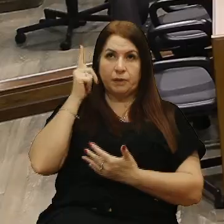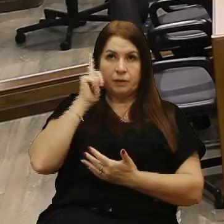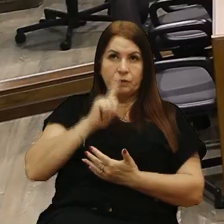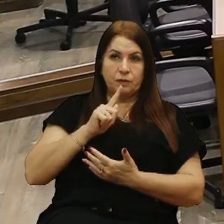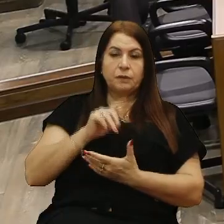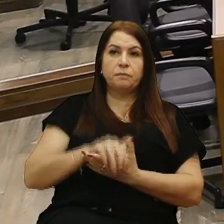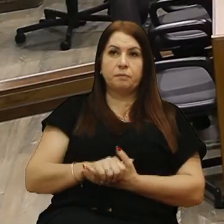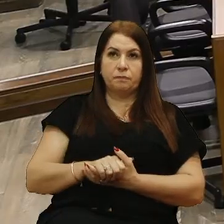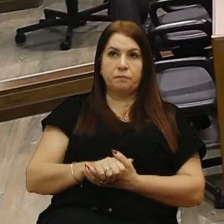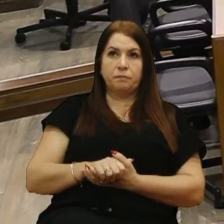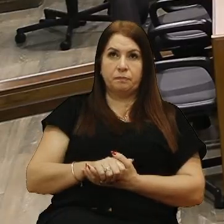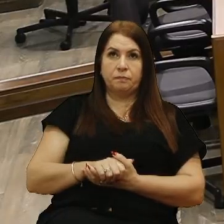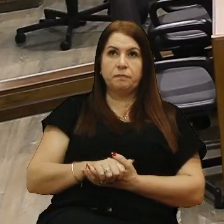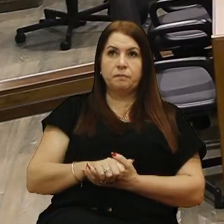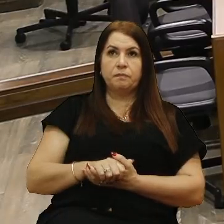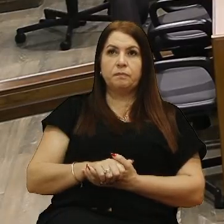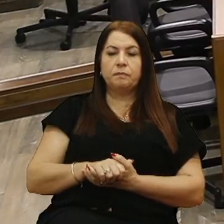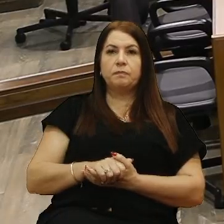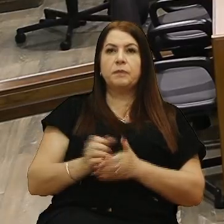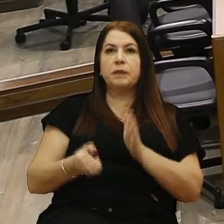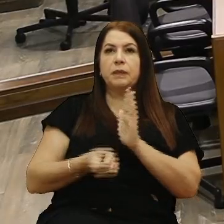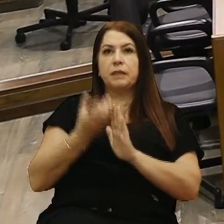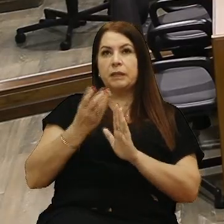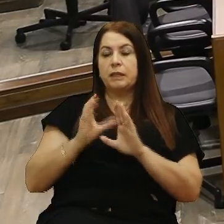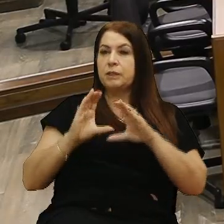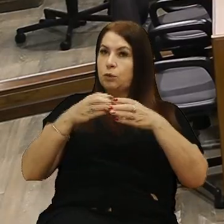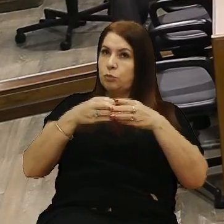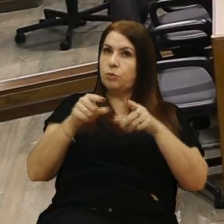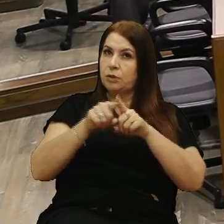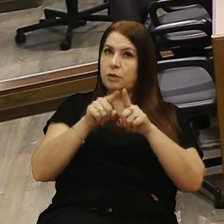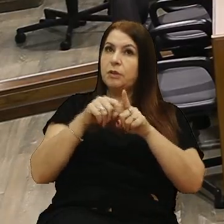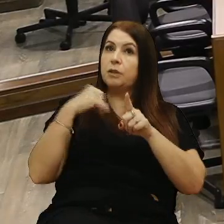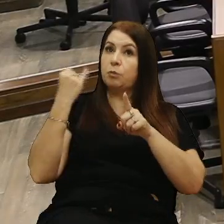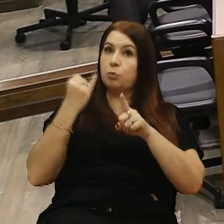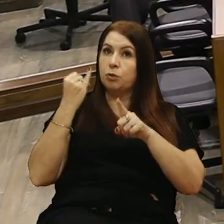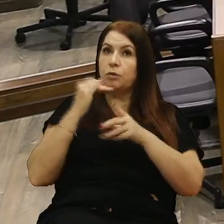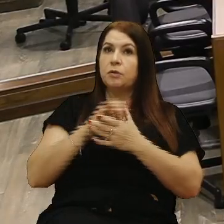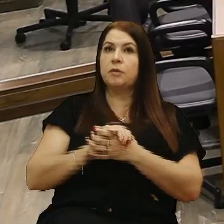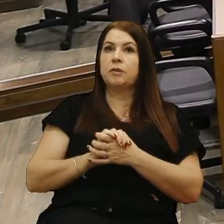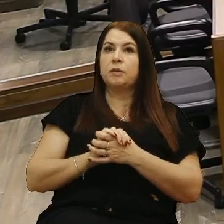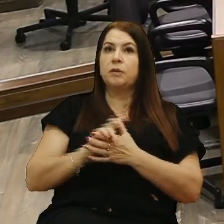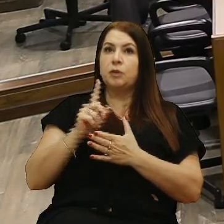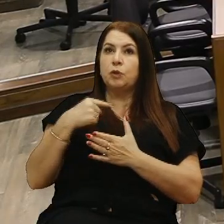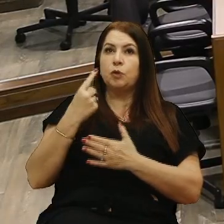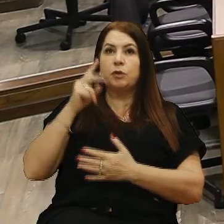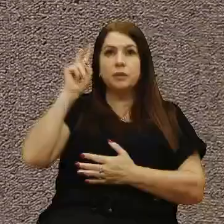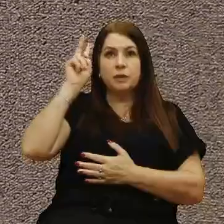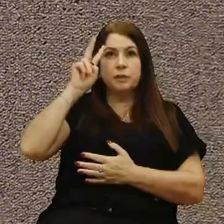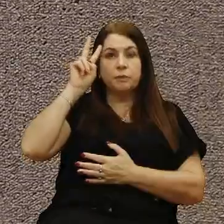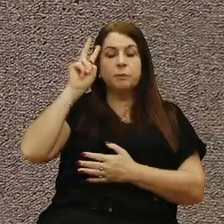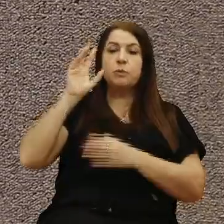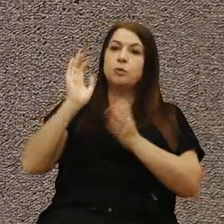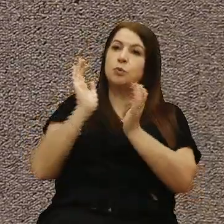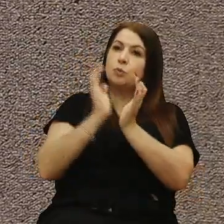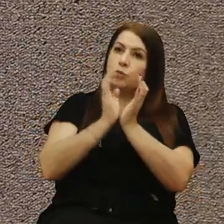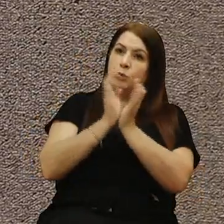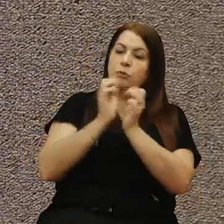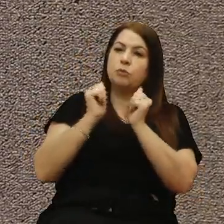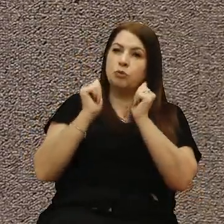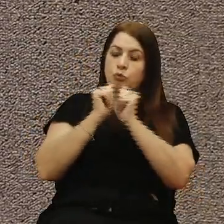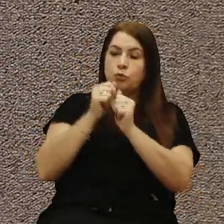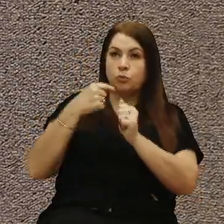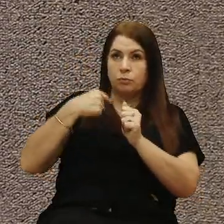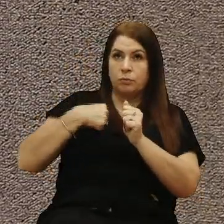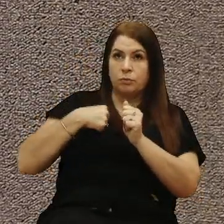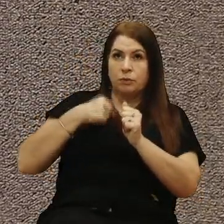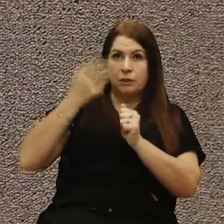aí pela frente parlamentar e queria dizer que é importante que a gente lembre, né, os colegas que estavam junto comigo